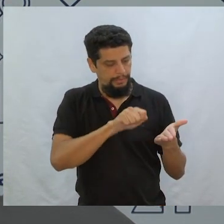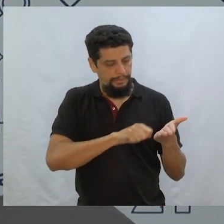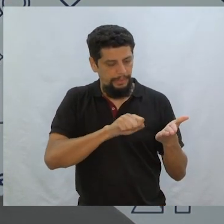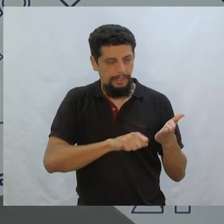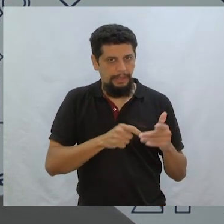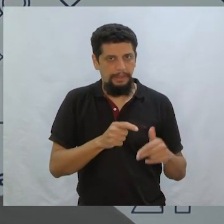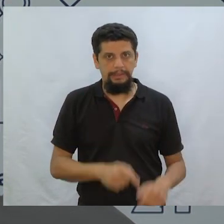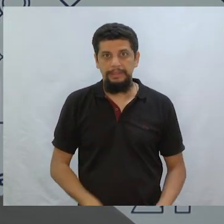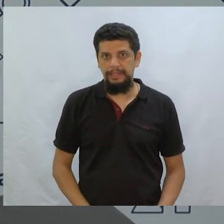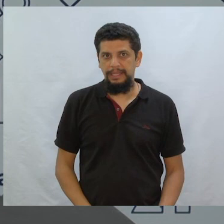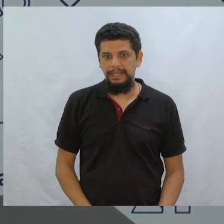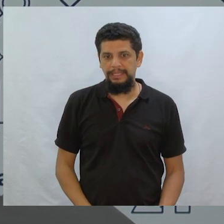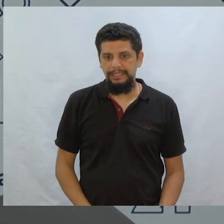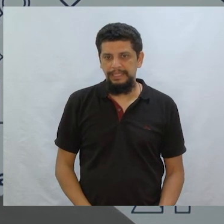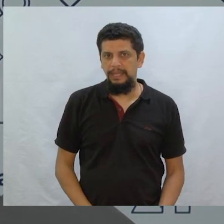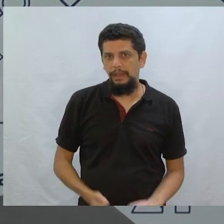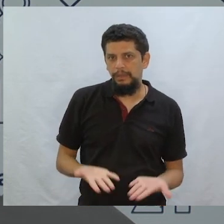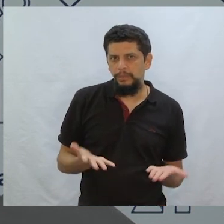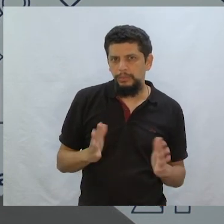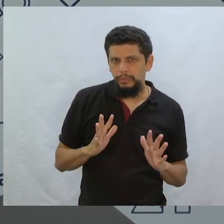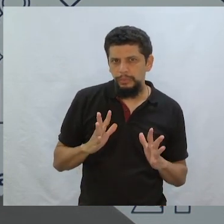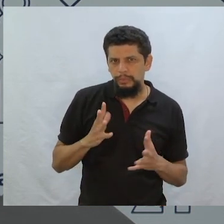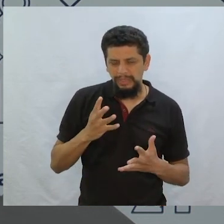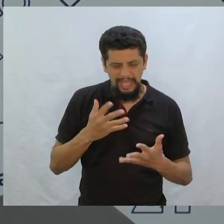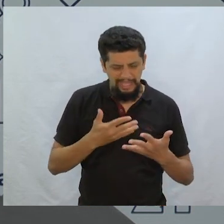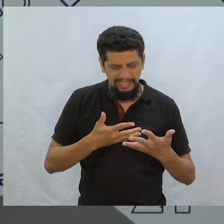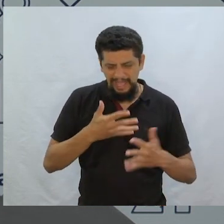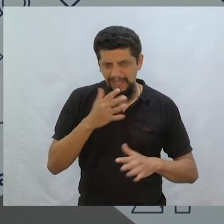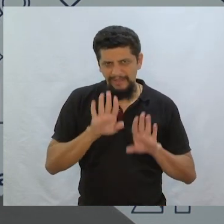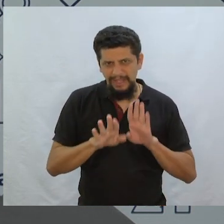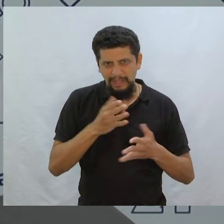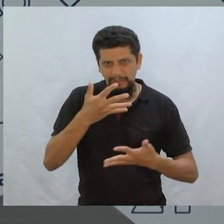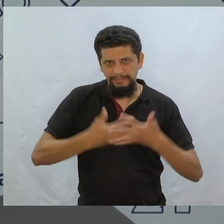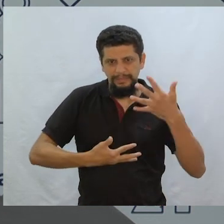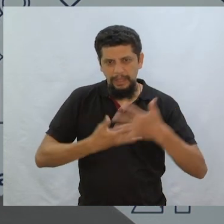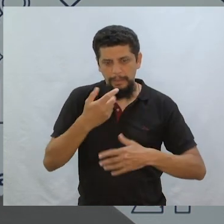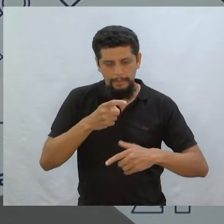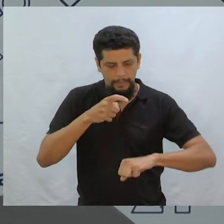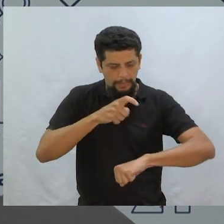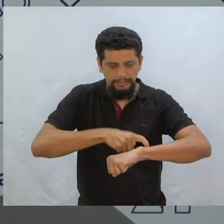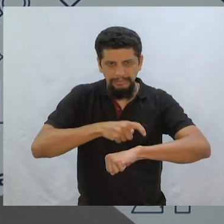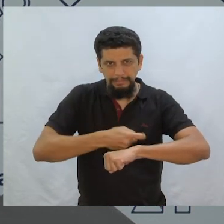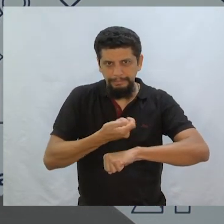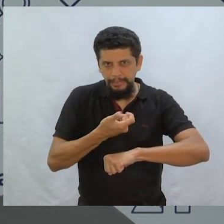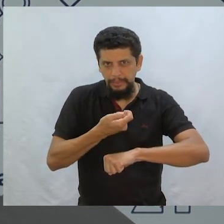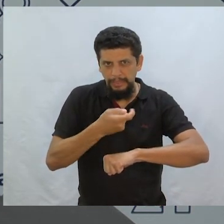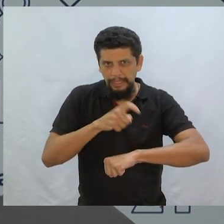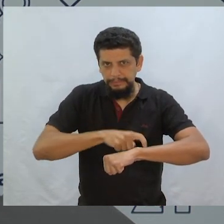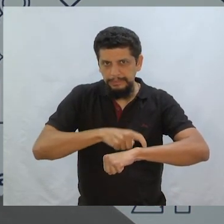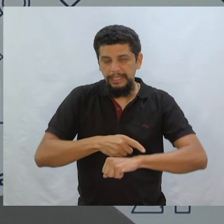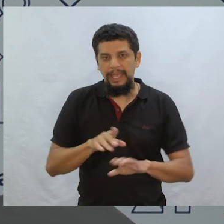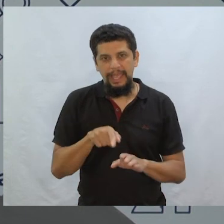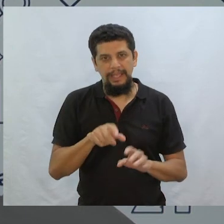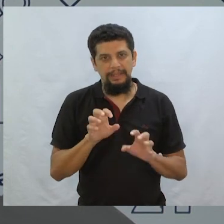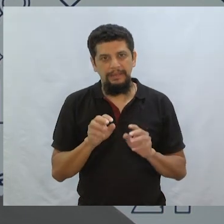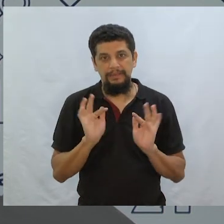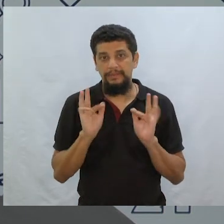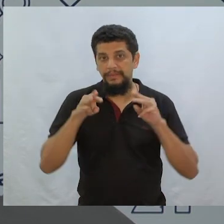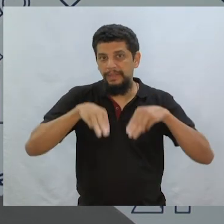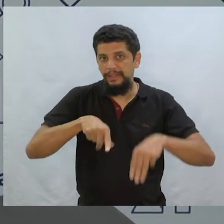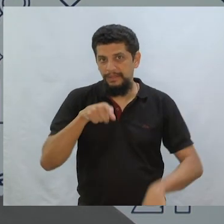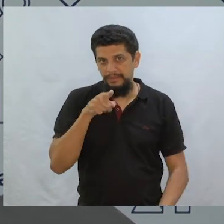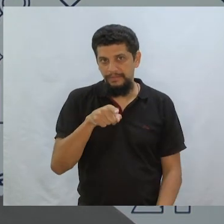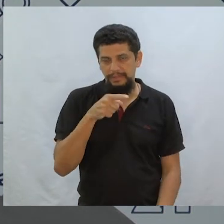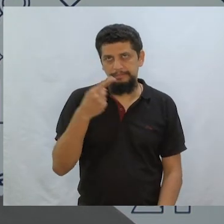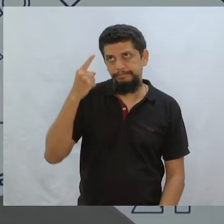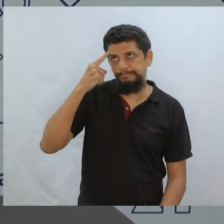escrevendo por mais que tenha sido todo atrapalhado porque ele tinha pouco tempo para fazer e esse se foi o final que